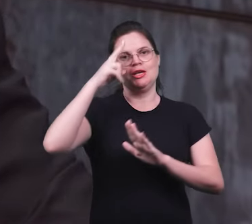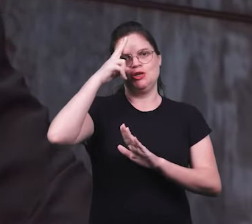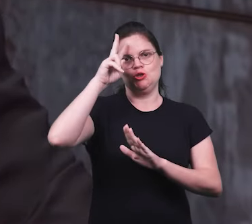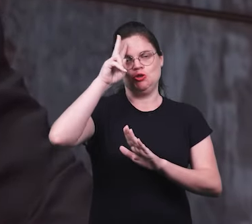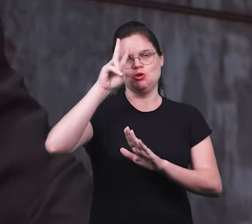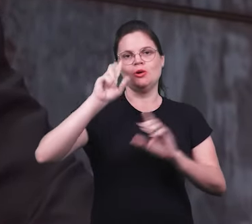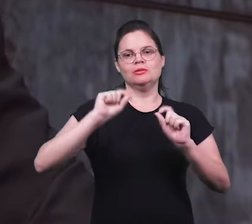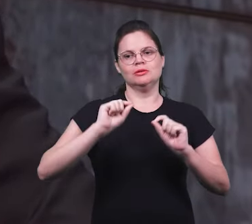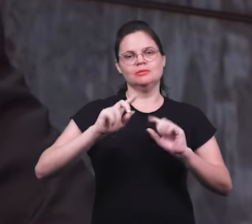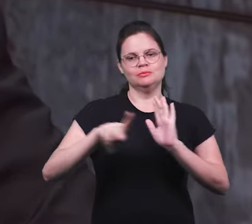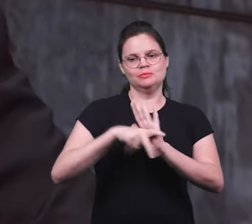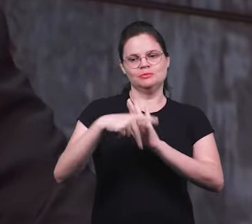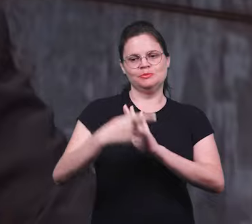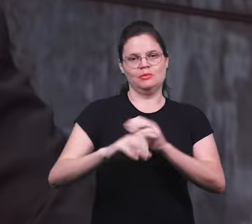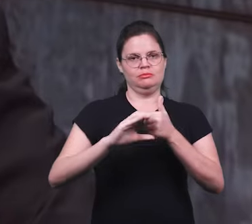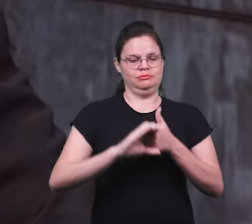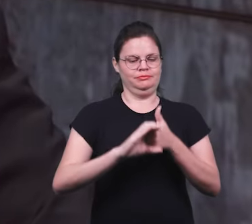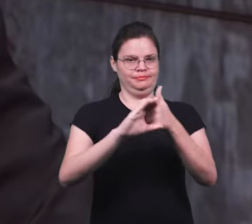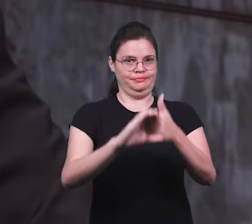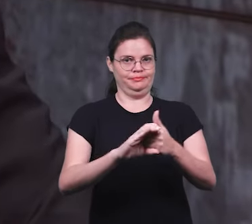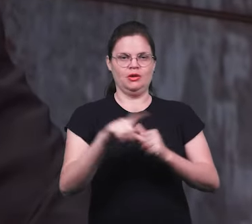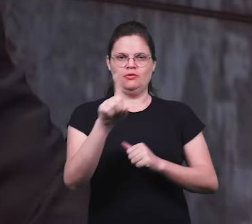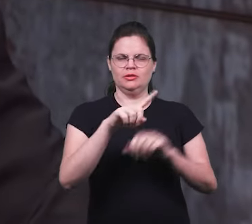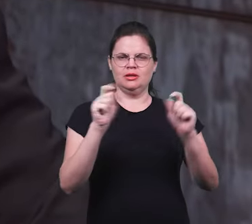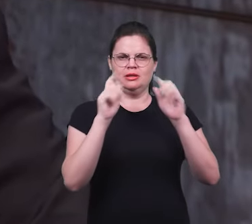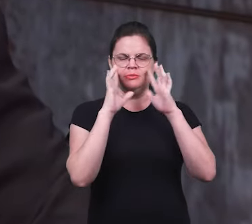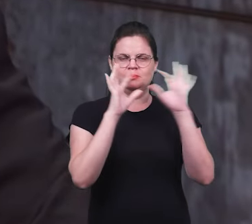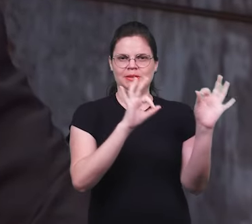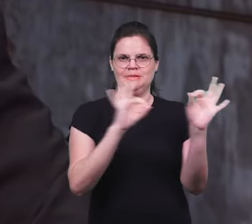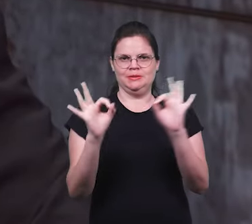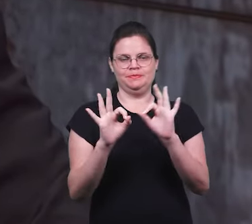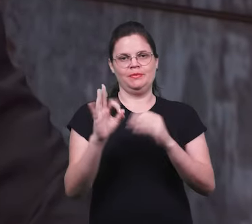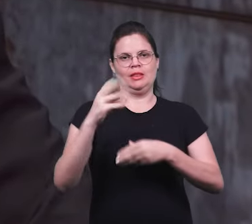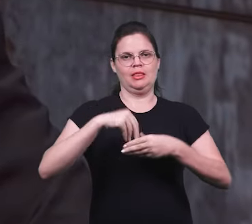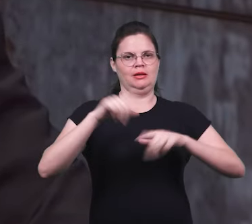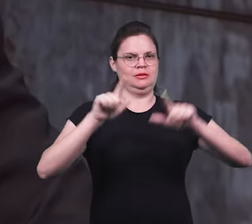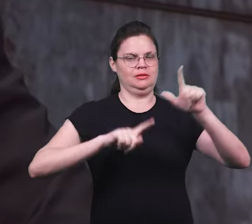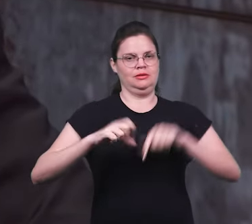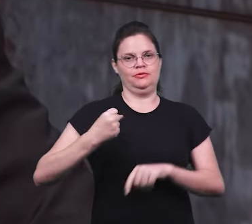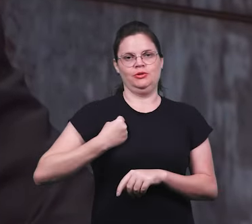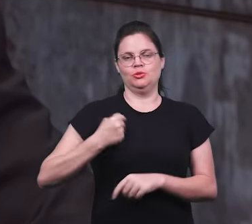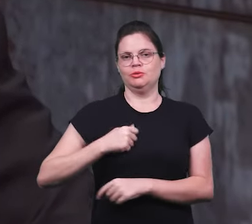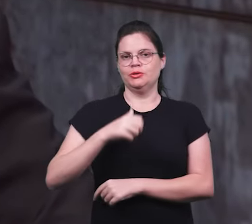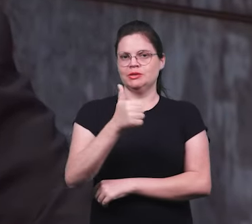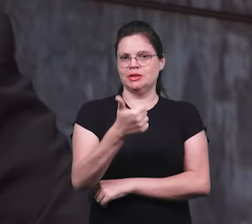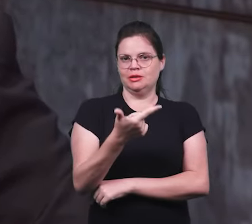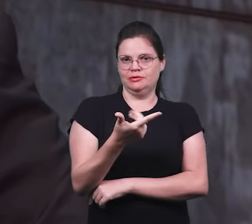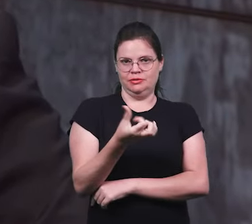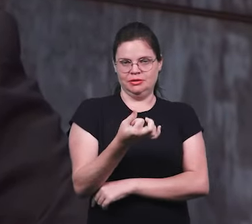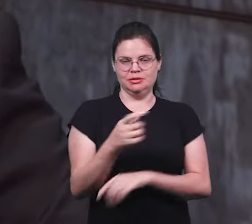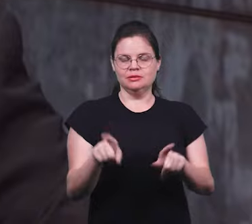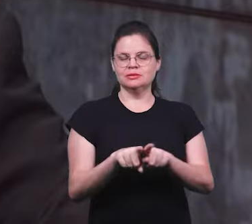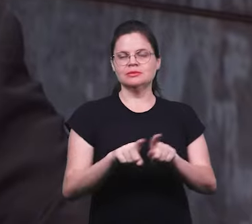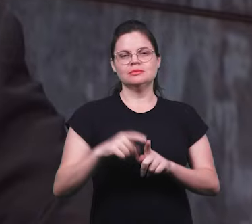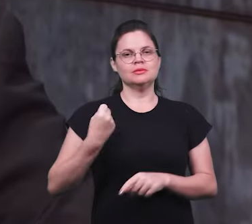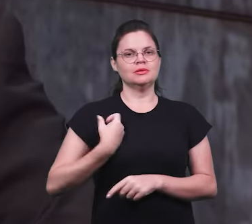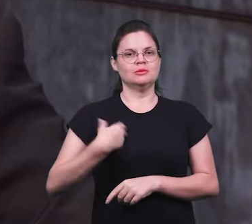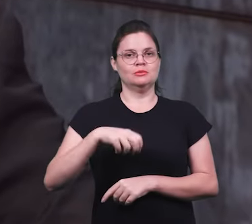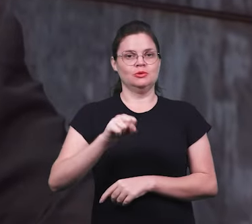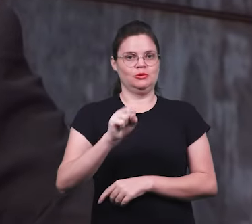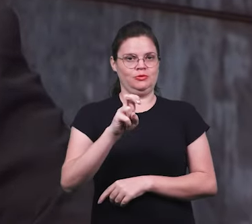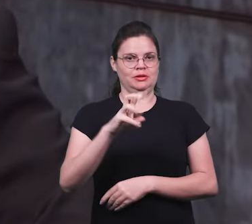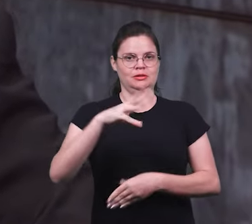Cristã Maranata. Você pode assistir este programa no canal 126 da Embratel, também no canal 85 da